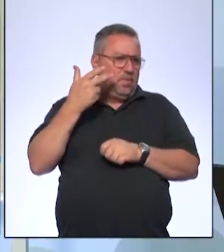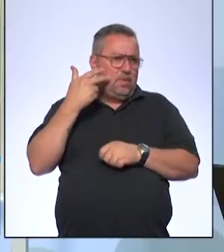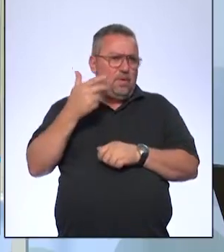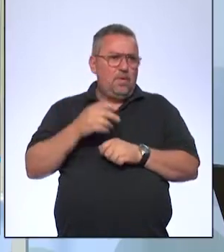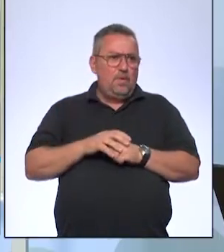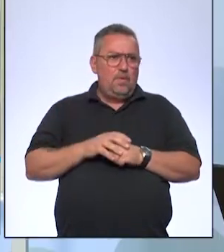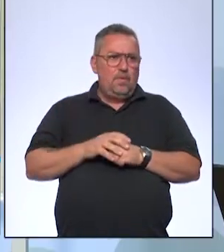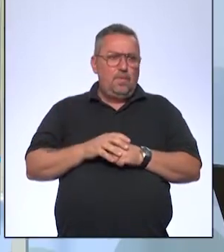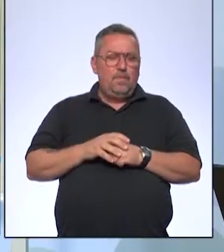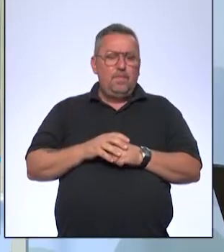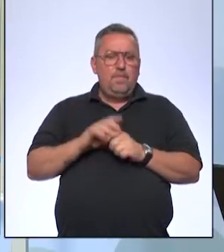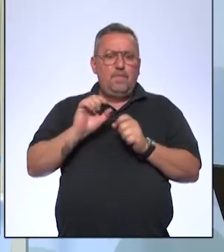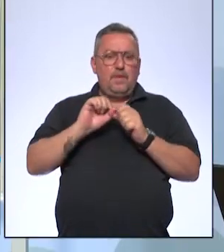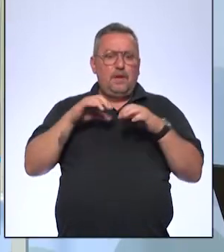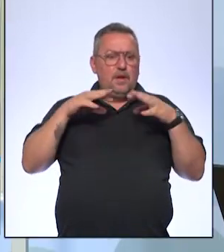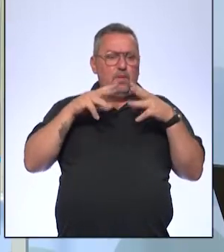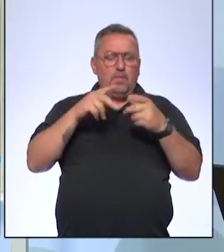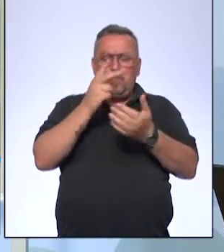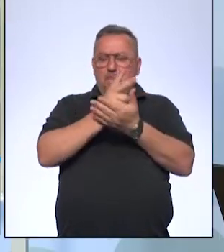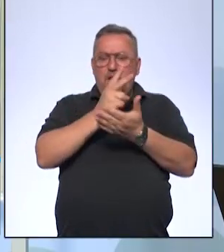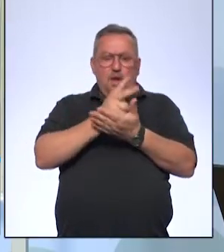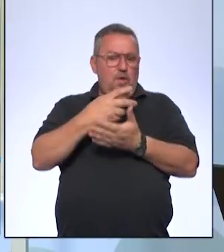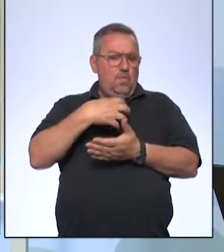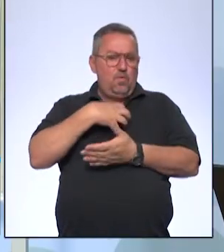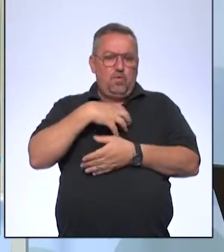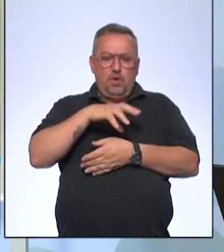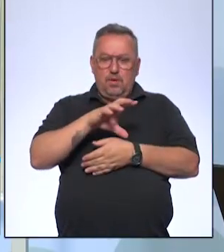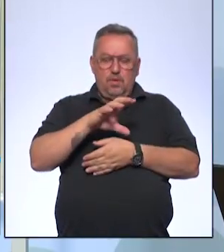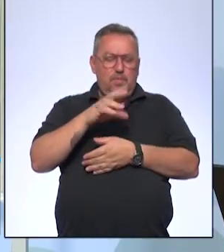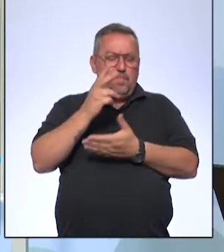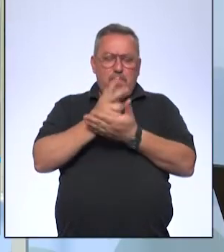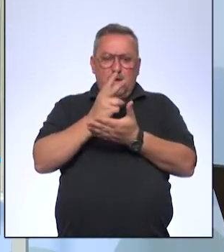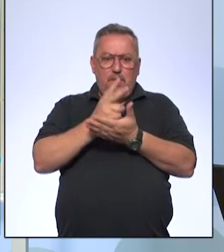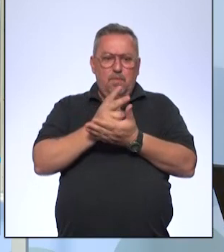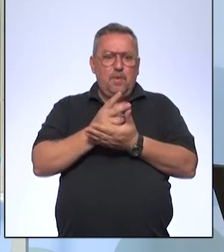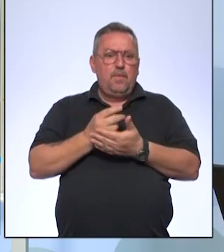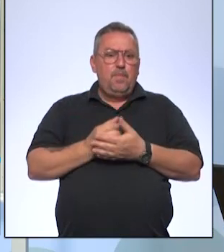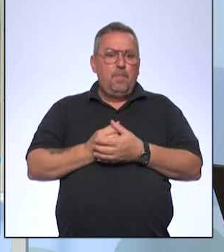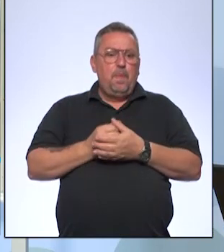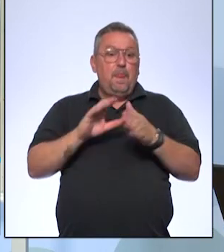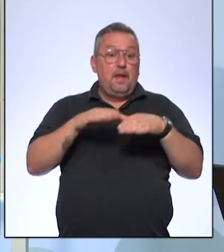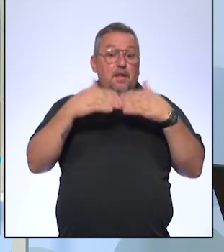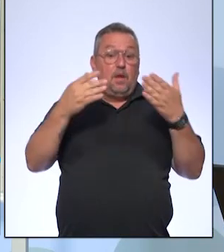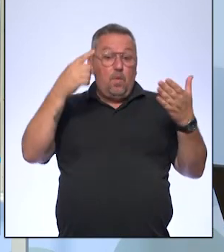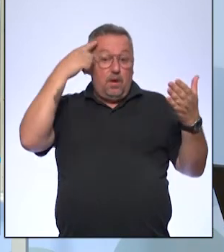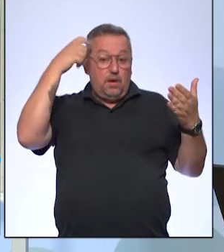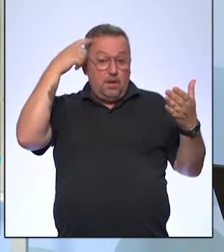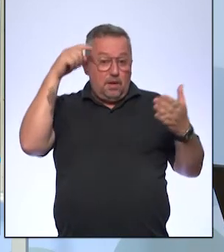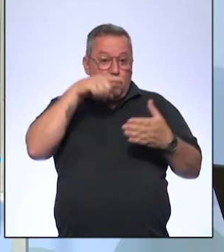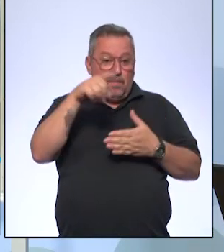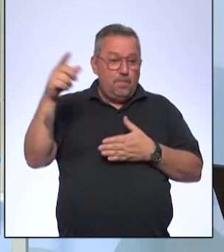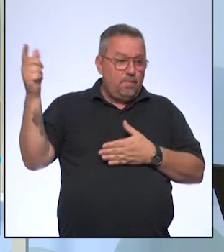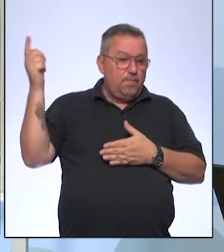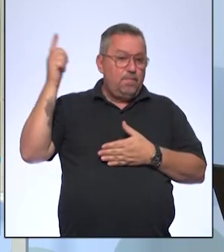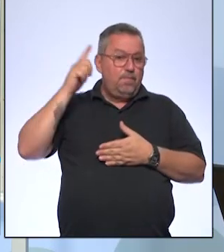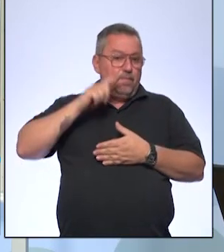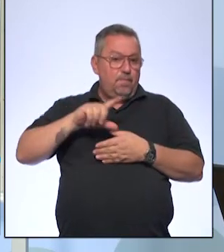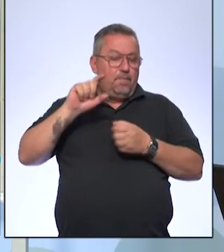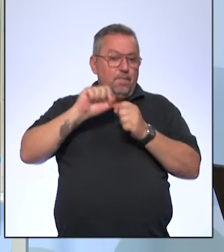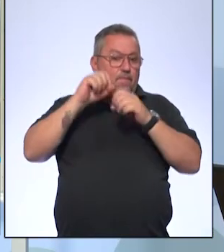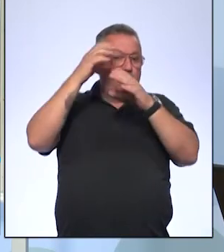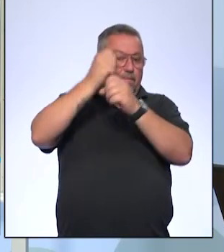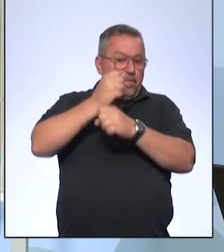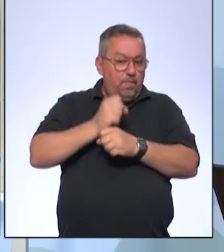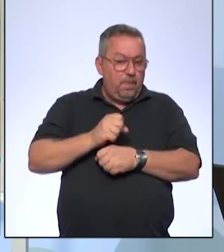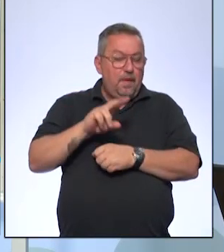o 55 aqui e faria na mesma forma, a mesma conta do mesmo modelo. Então, a ideia para você conseguir calcular